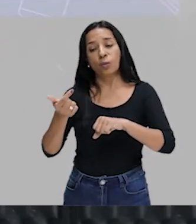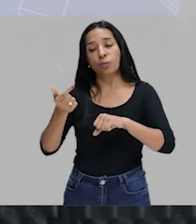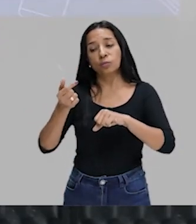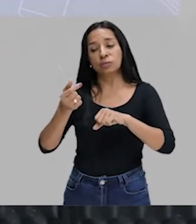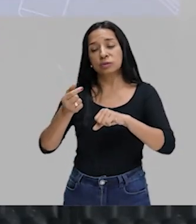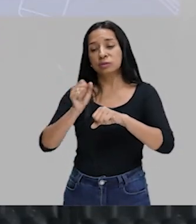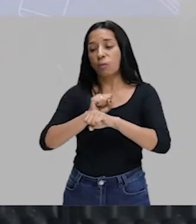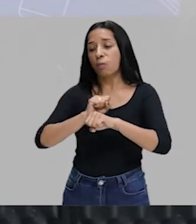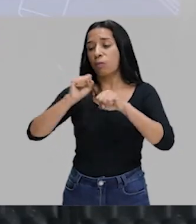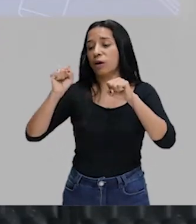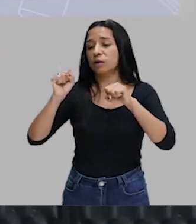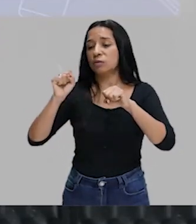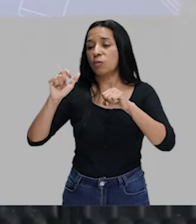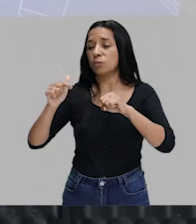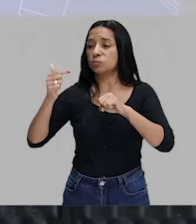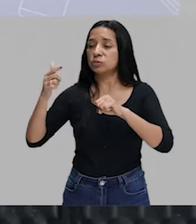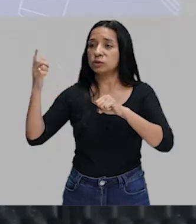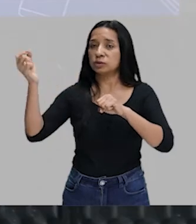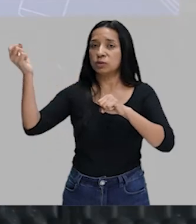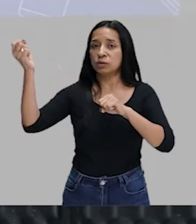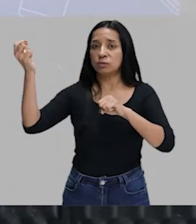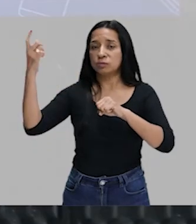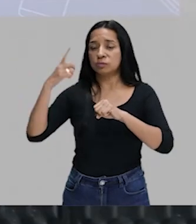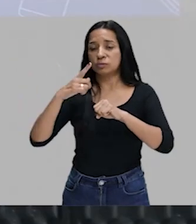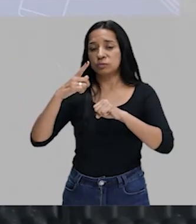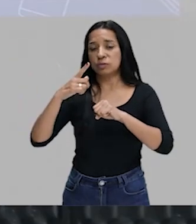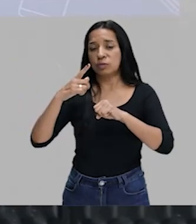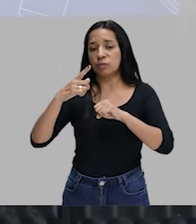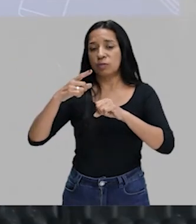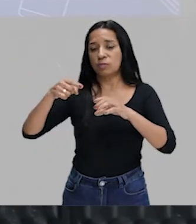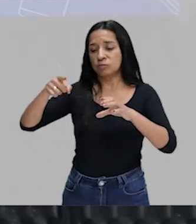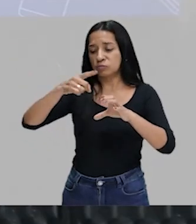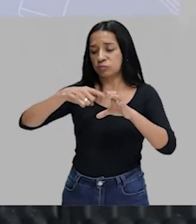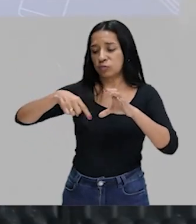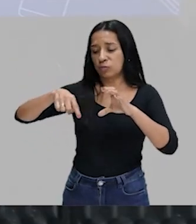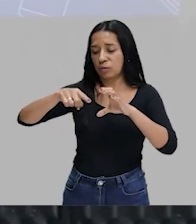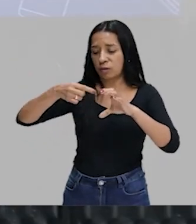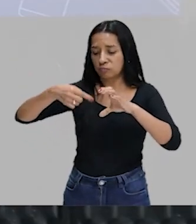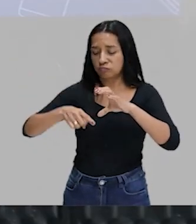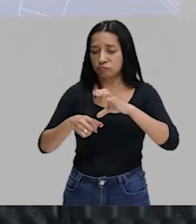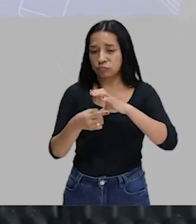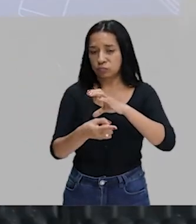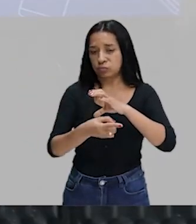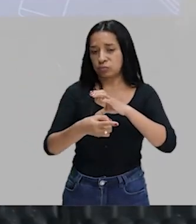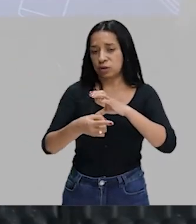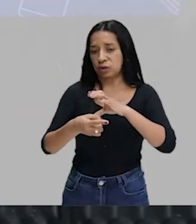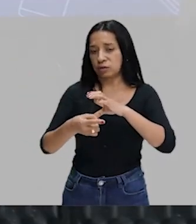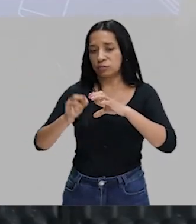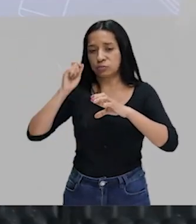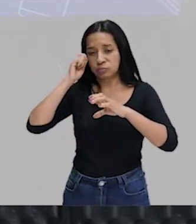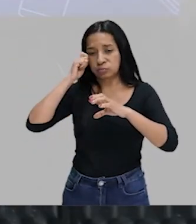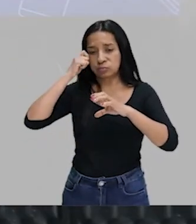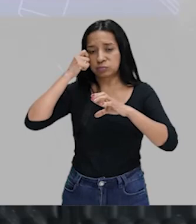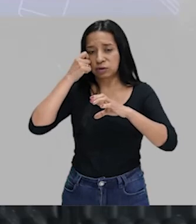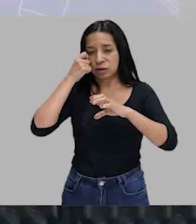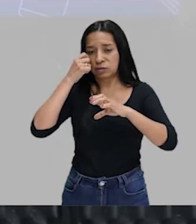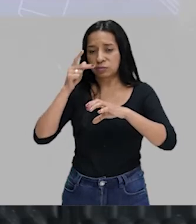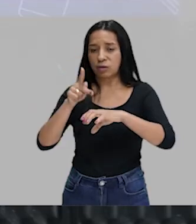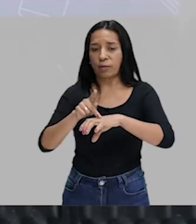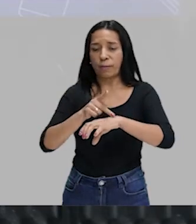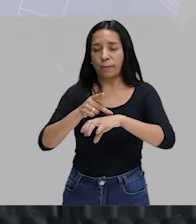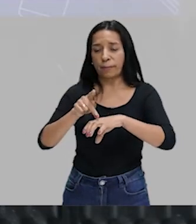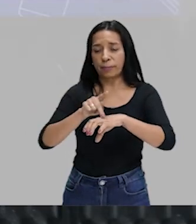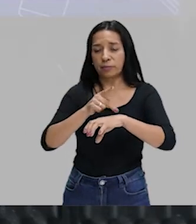tá certo? Isso vai depender do tamanho dessa estrela, ok? Então o nosso Sol, como ele é de tamanho médio, ele vai se tornar